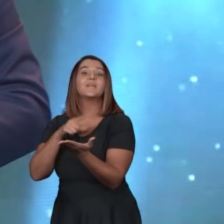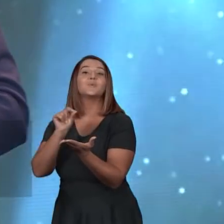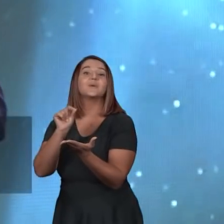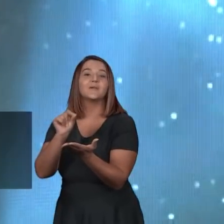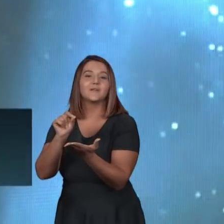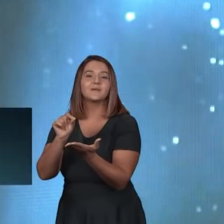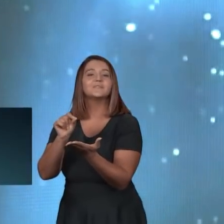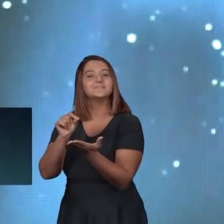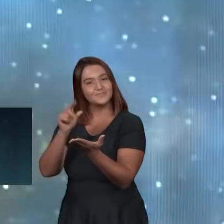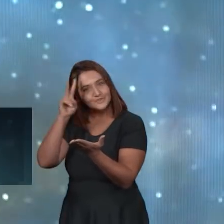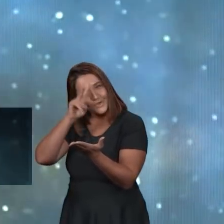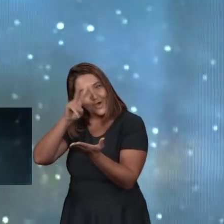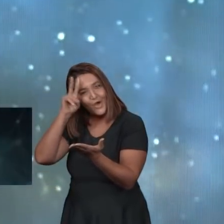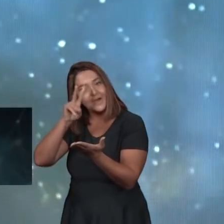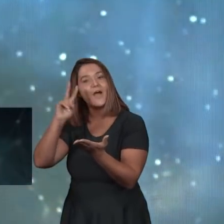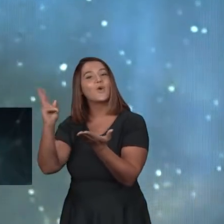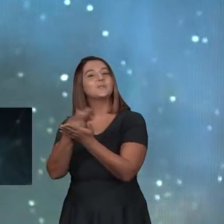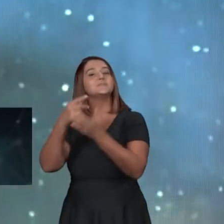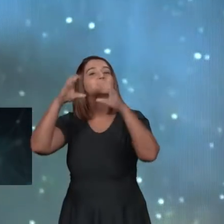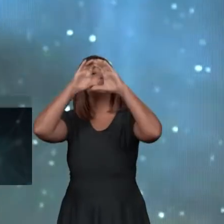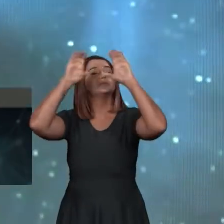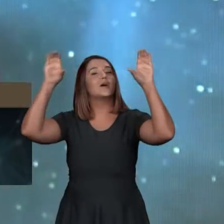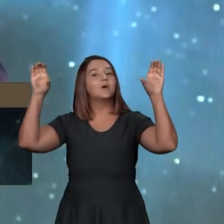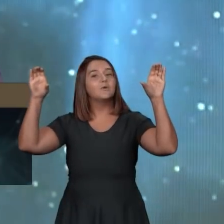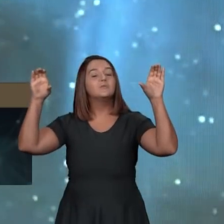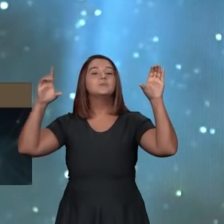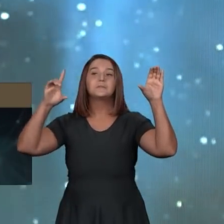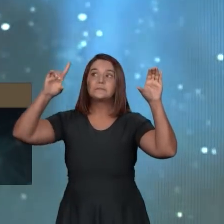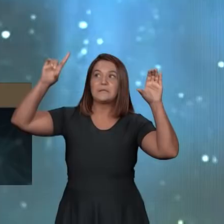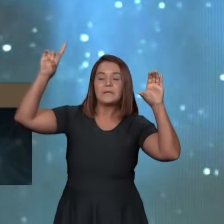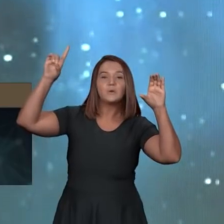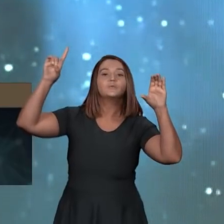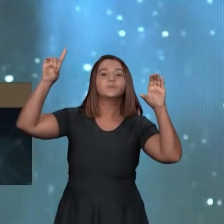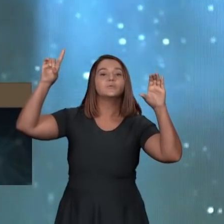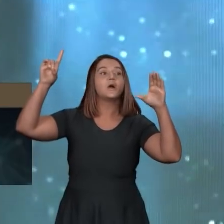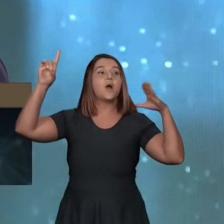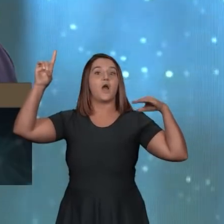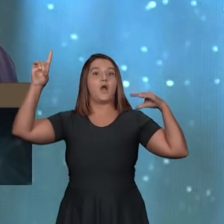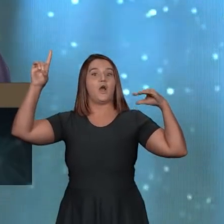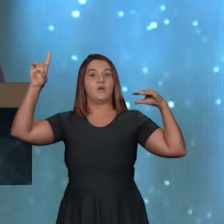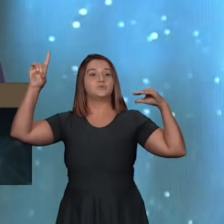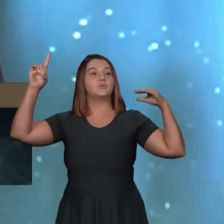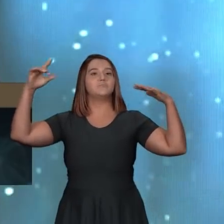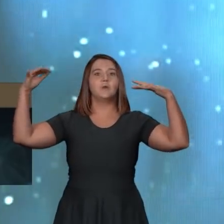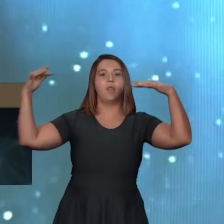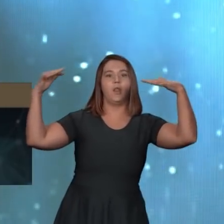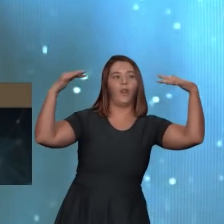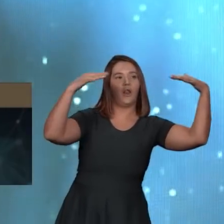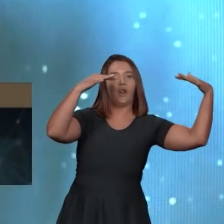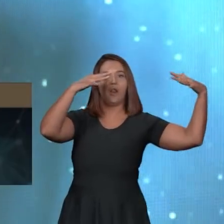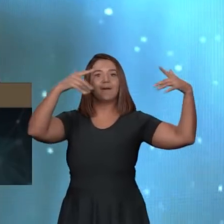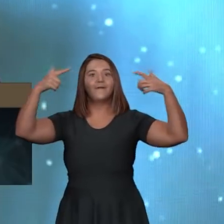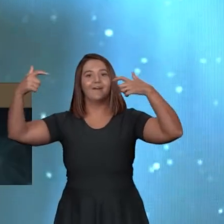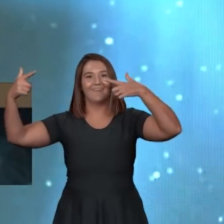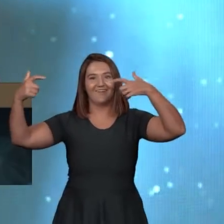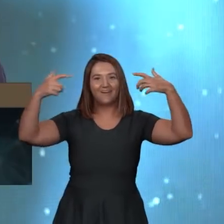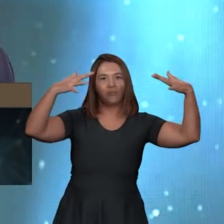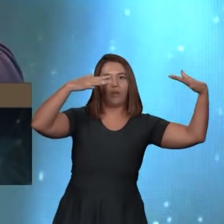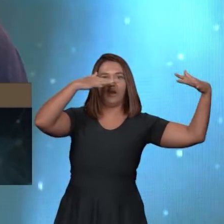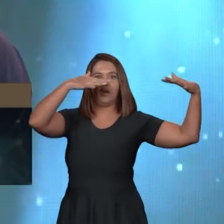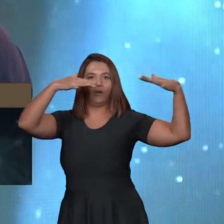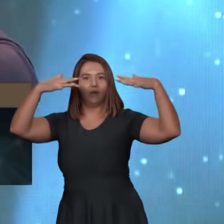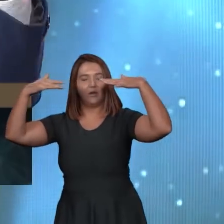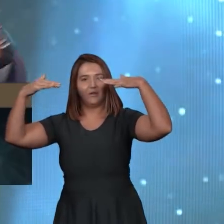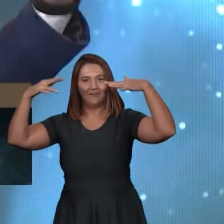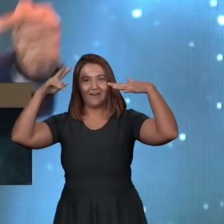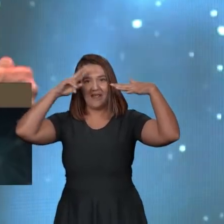céu. Alguns seres resolveram entrar em rebelião contra Deus. Isto trouxe uma situação para o cosmos que seria uma entropia que